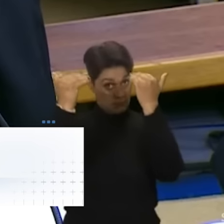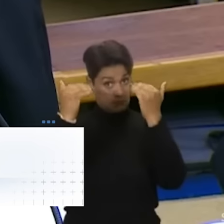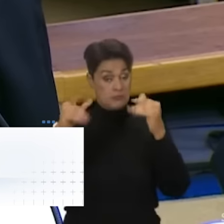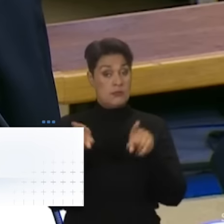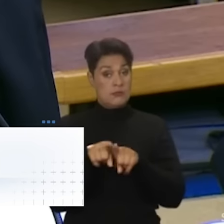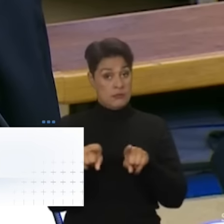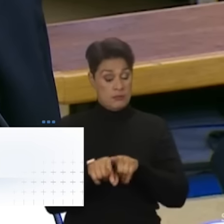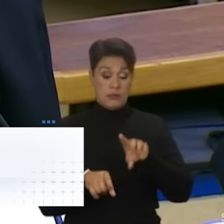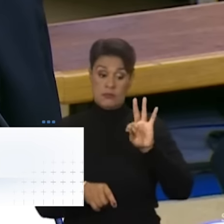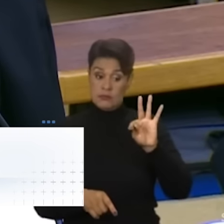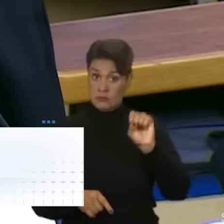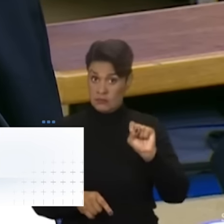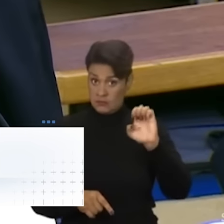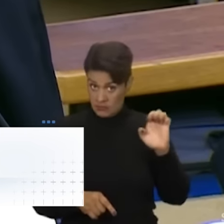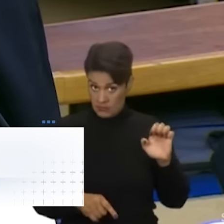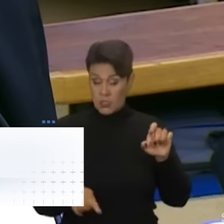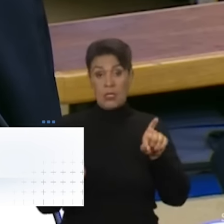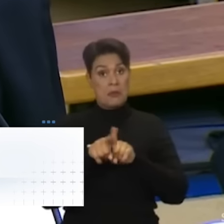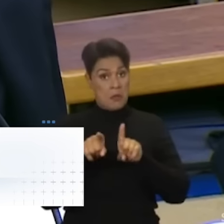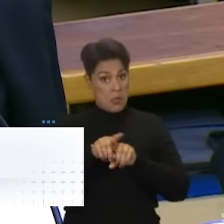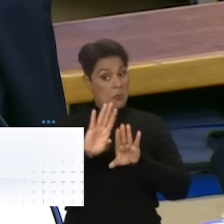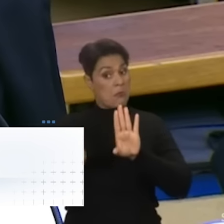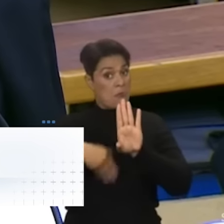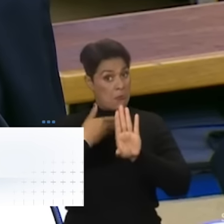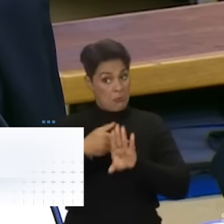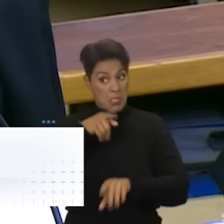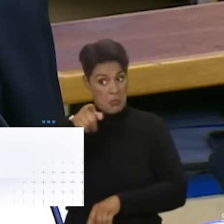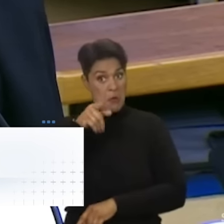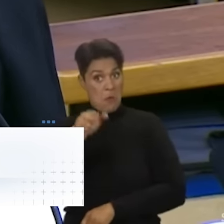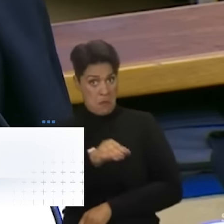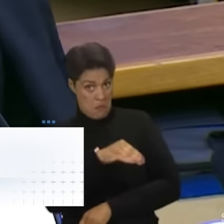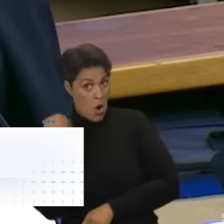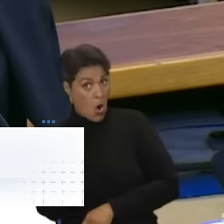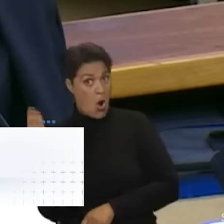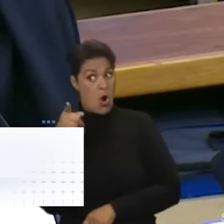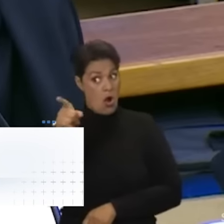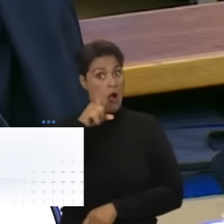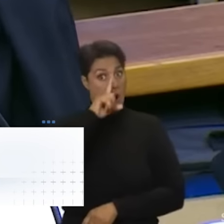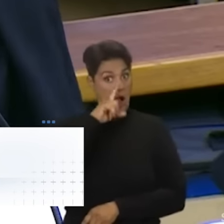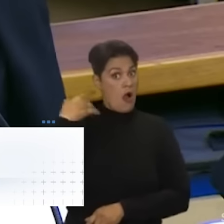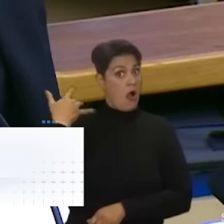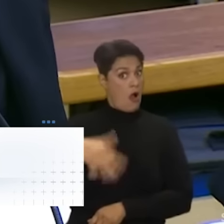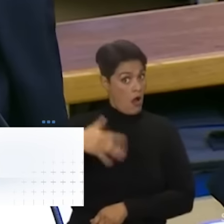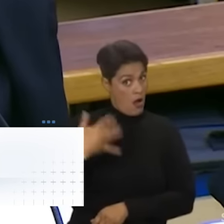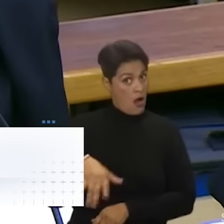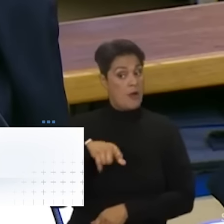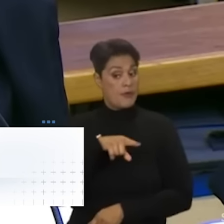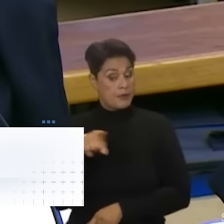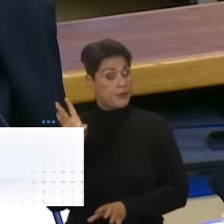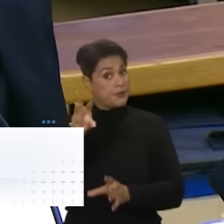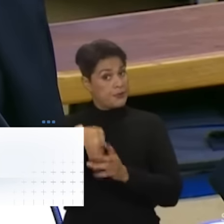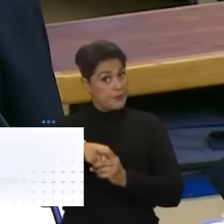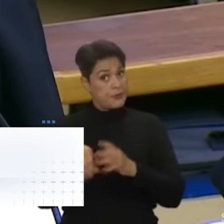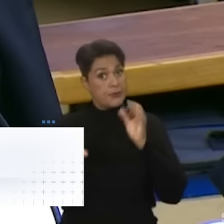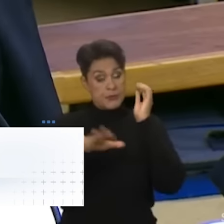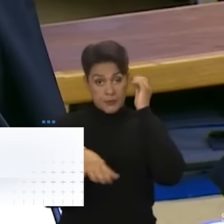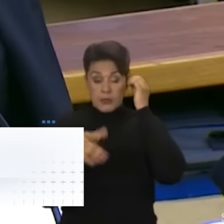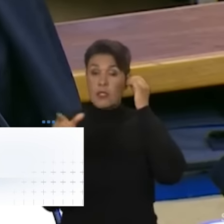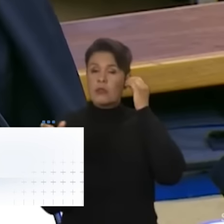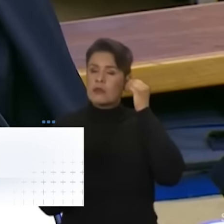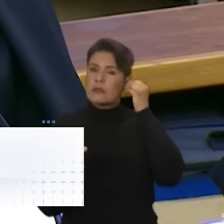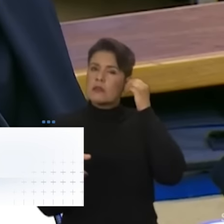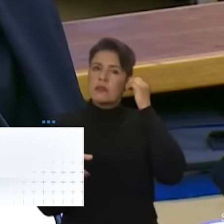ameaças de vida, ameaças de morte, risco à vida dos integrantes e seus familiares.